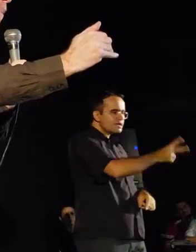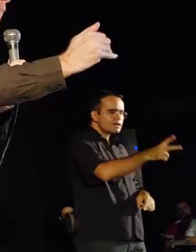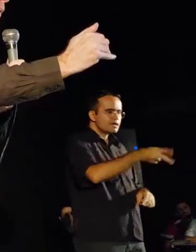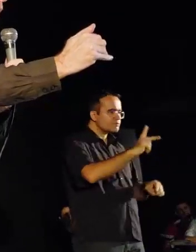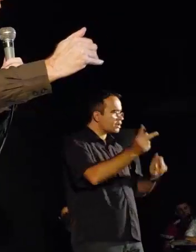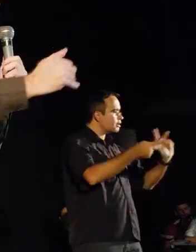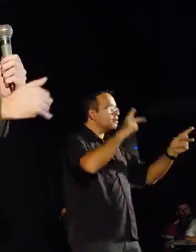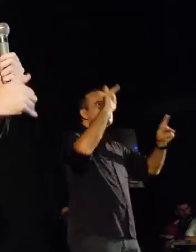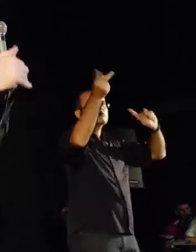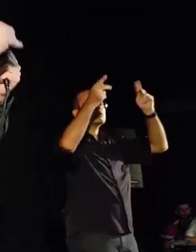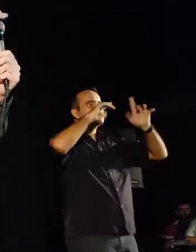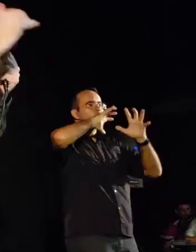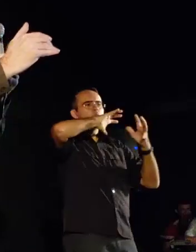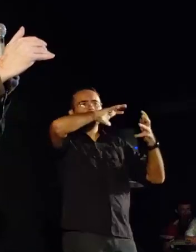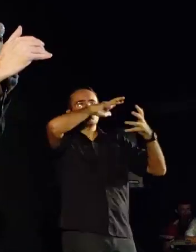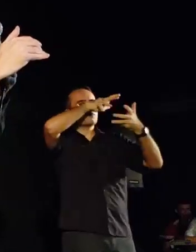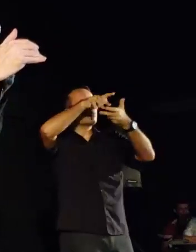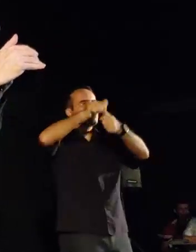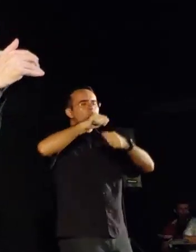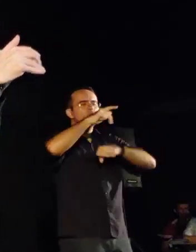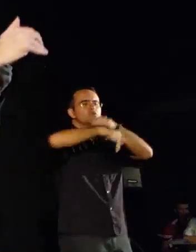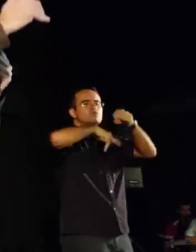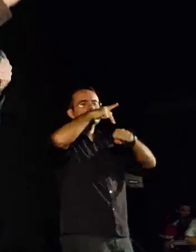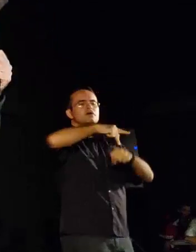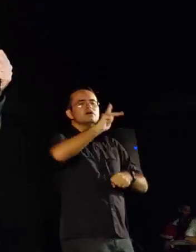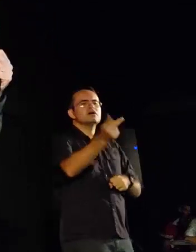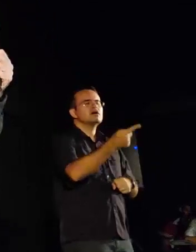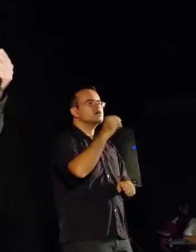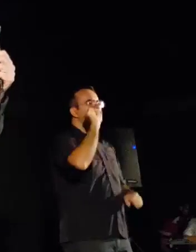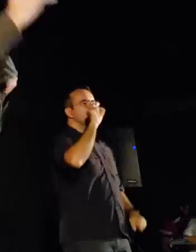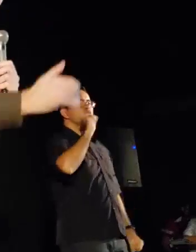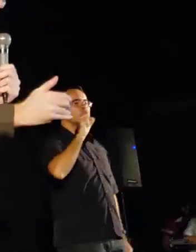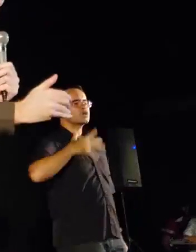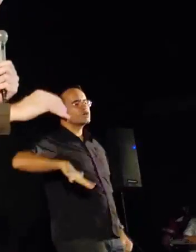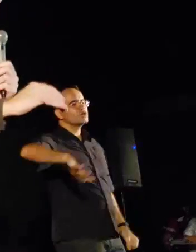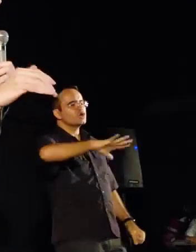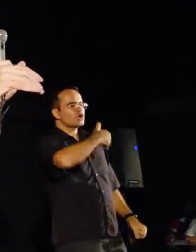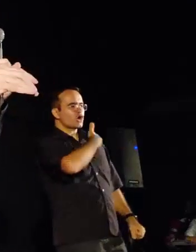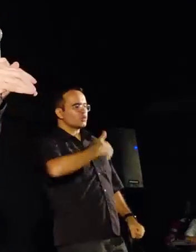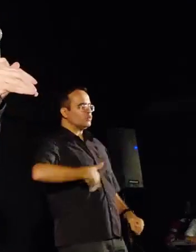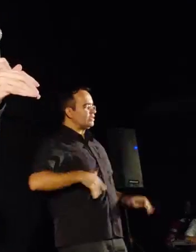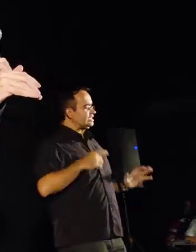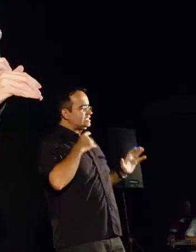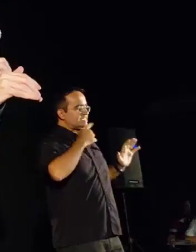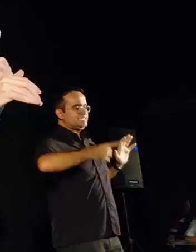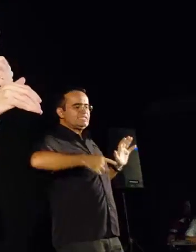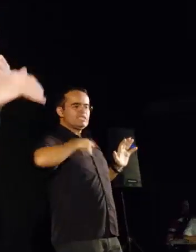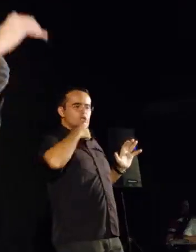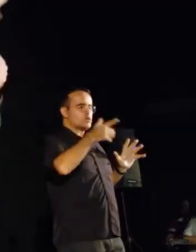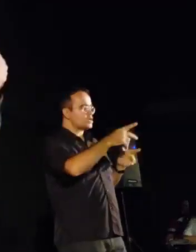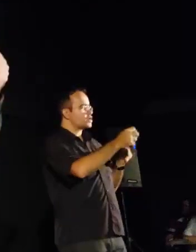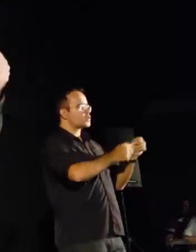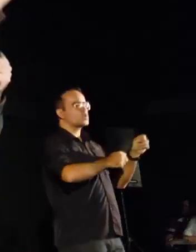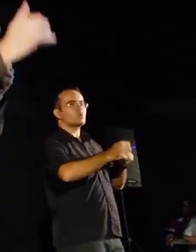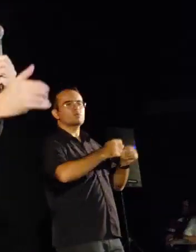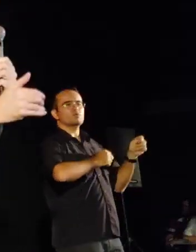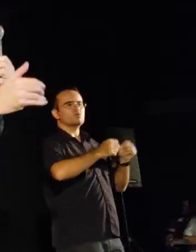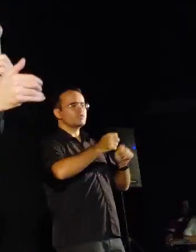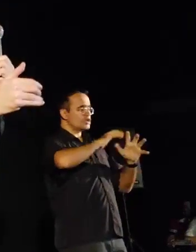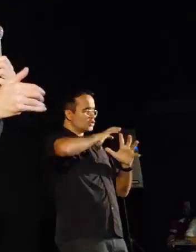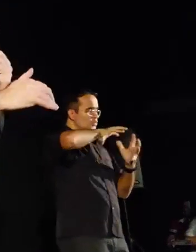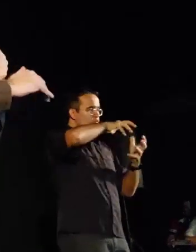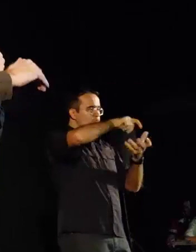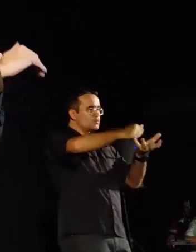dinâmica, de uma compreensão de que nós não tínhamos mais nada a ver com aquele mundo, que aquele mundo tinha que